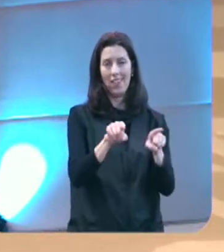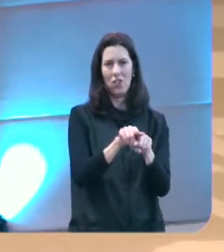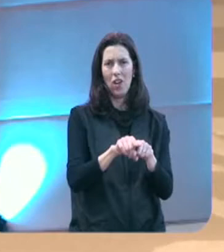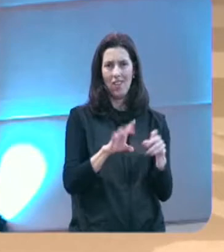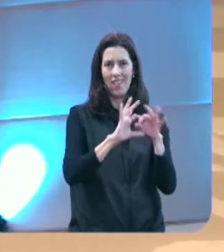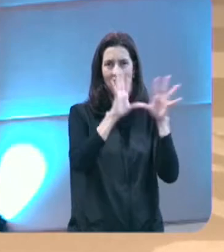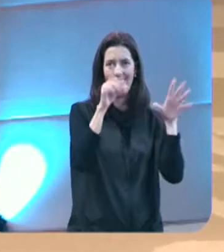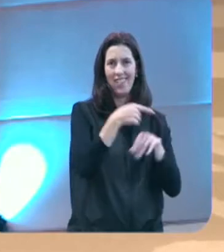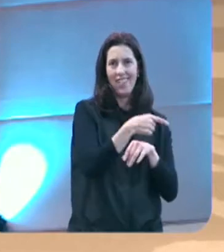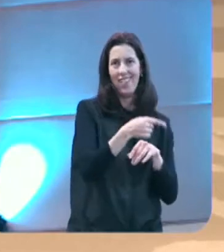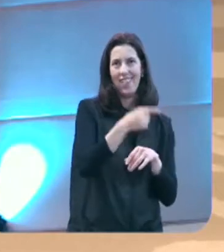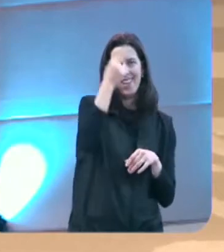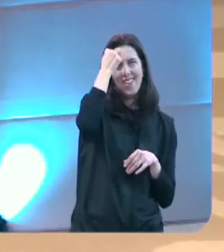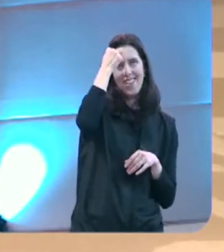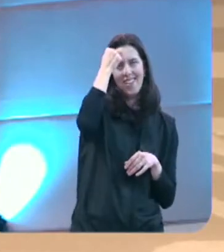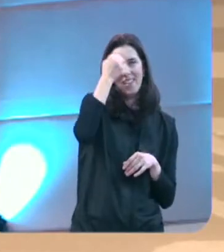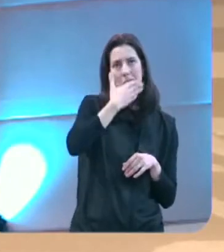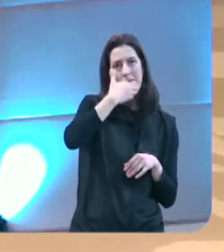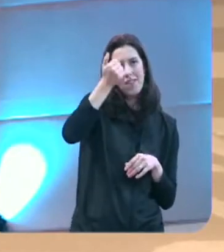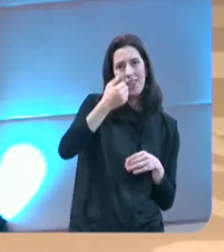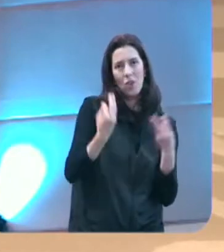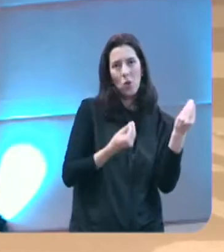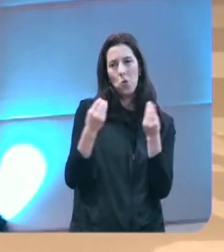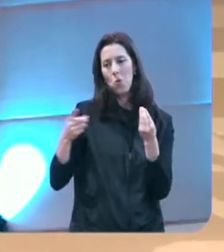acho que estas pessoas conseguem